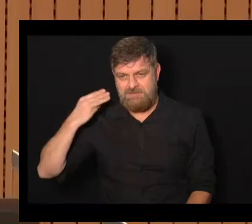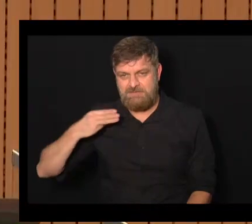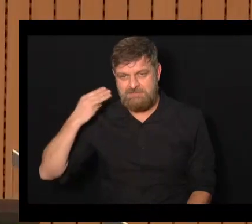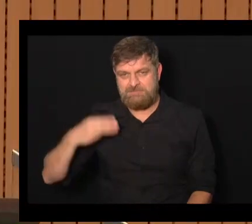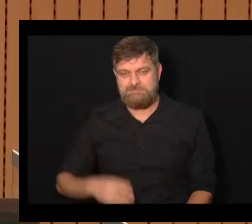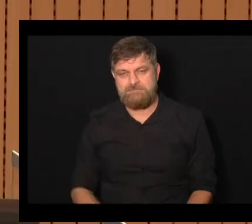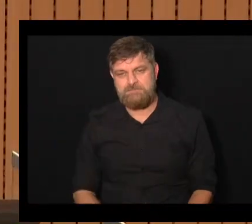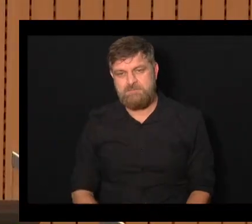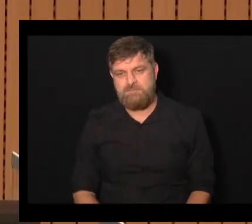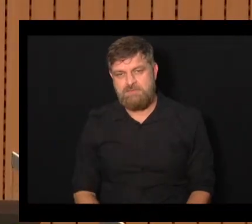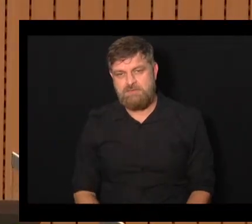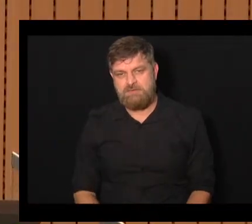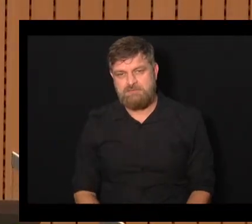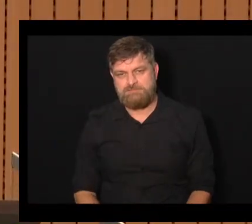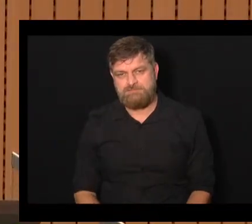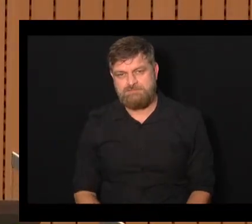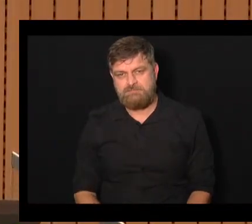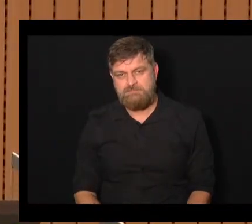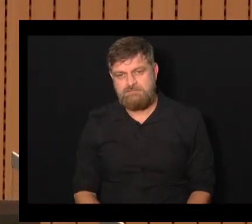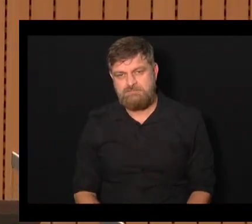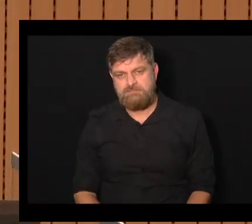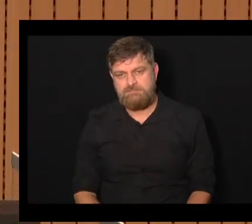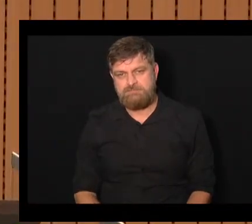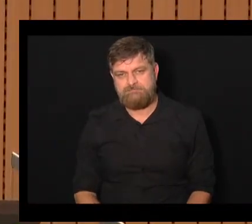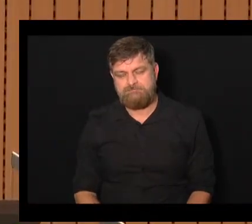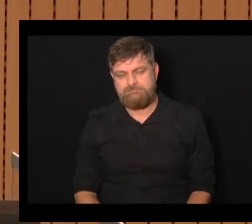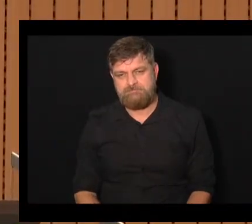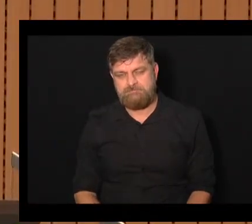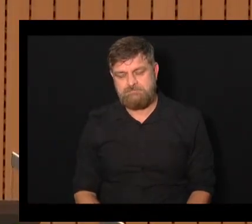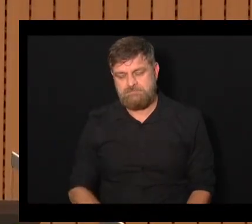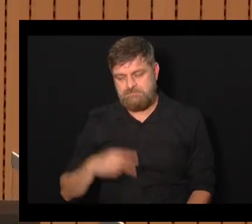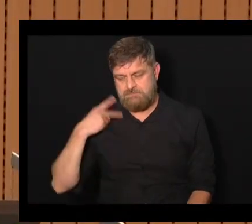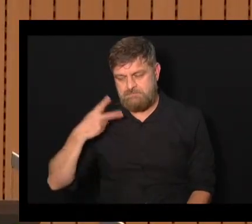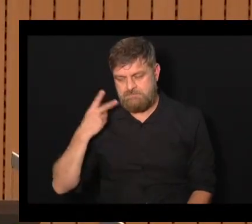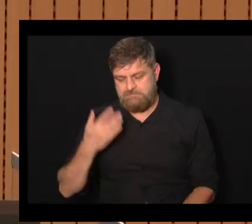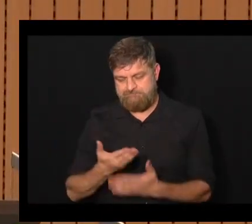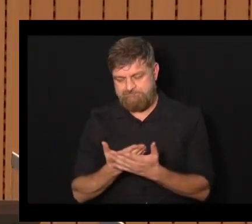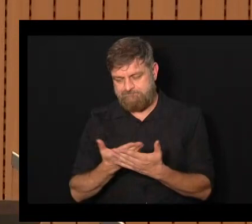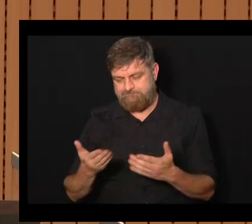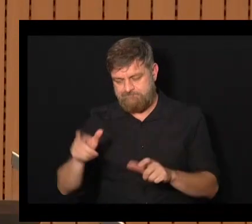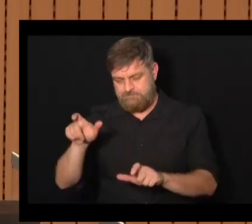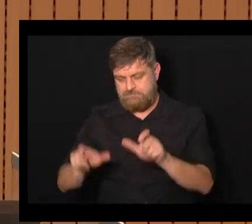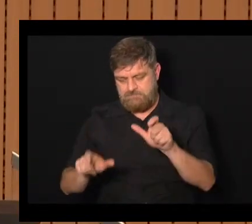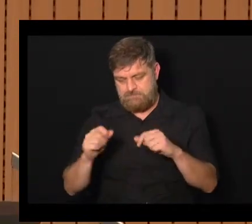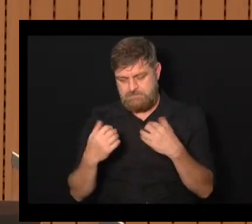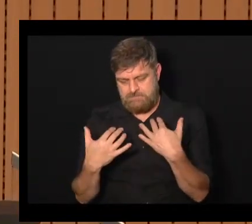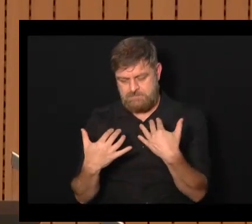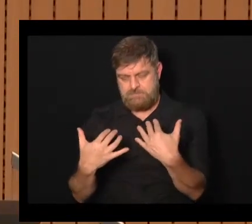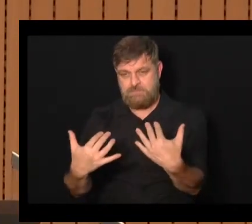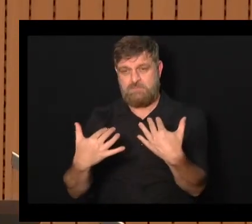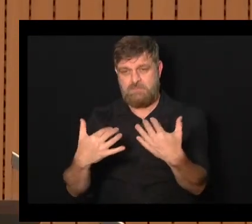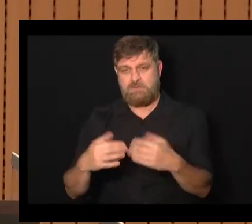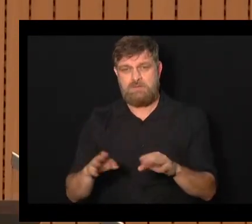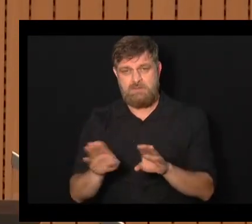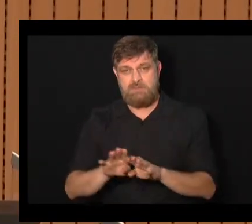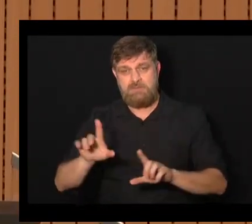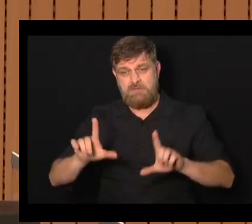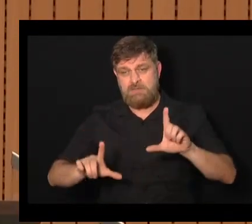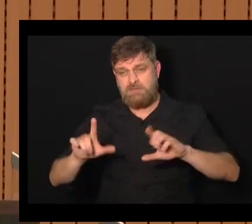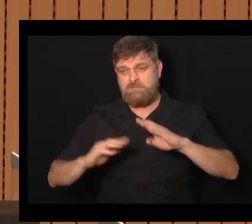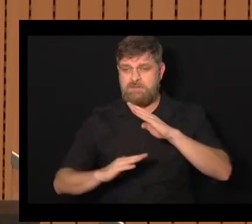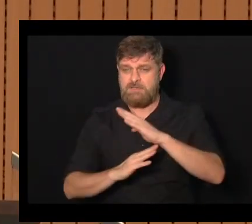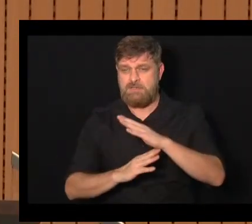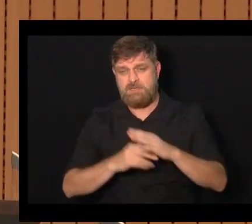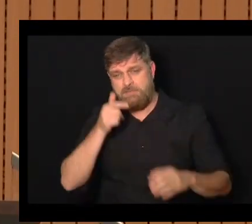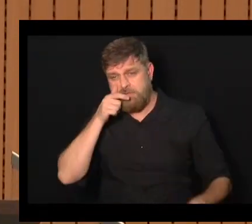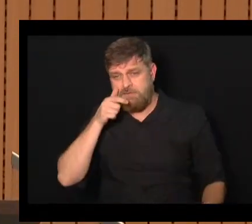presidente? Teve que inscrever de novo. Marcos Bernardelli, demais vereadores, público presente. Você, telespectador da TV